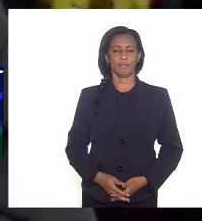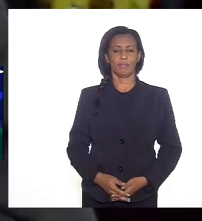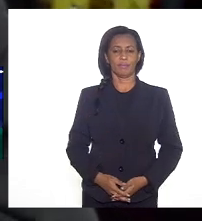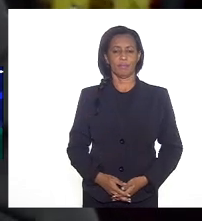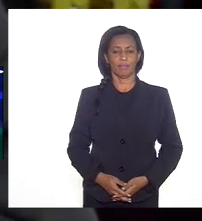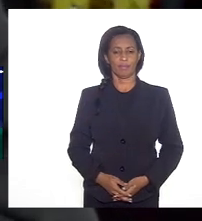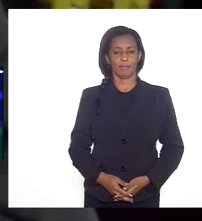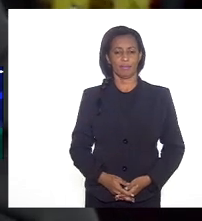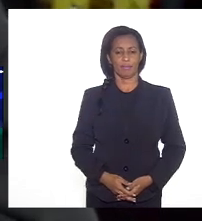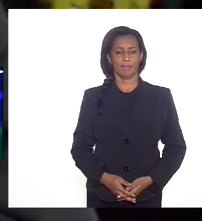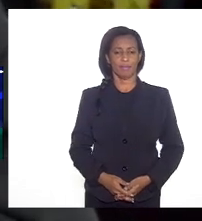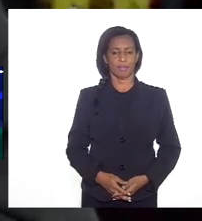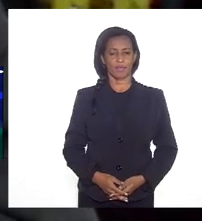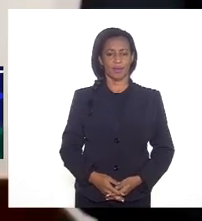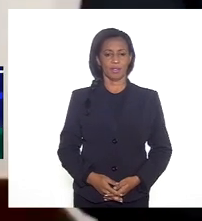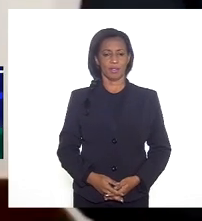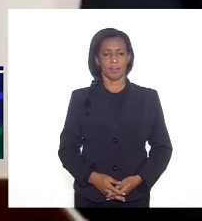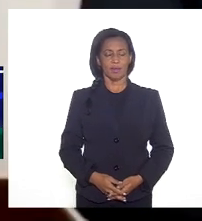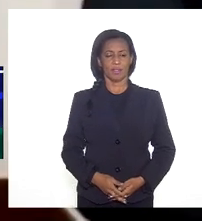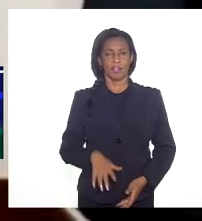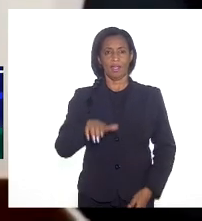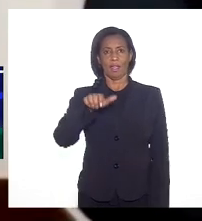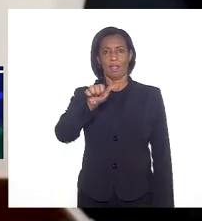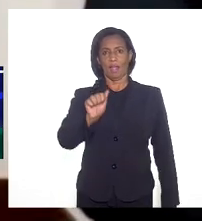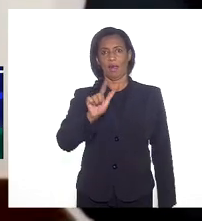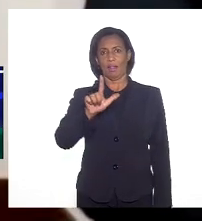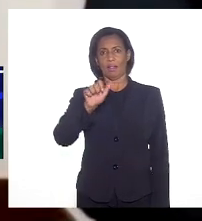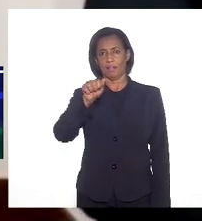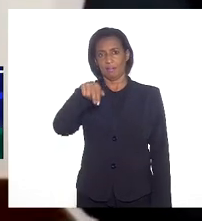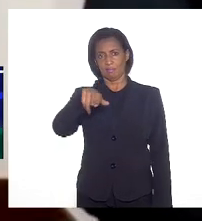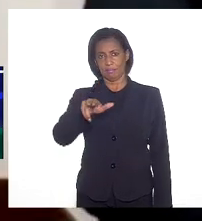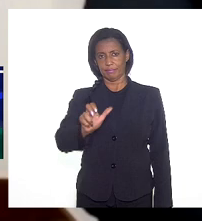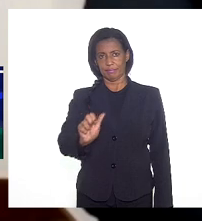deputado ok deputado Alana Passos